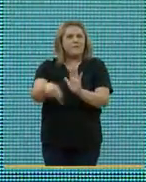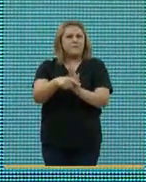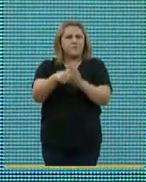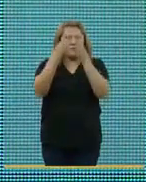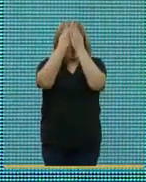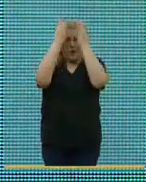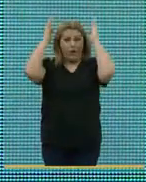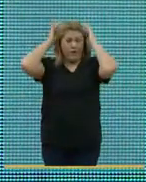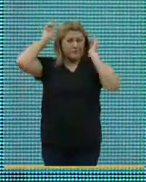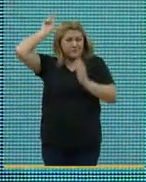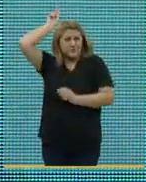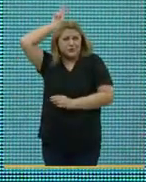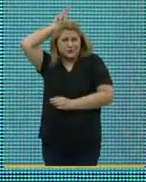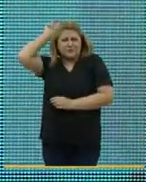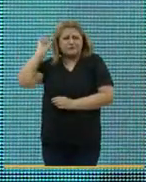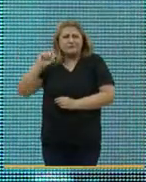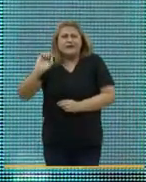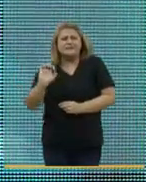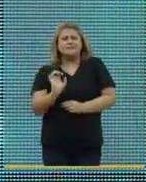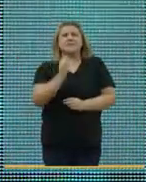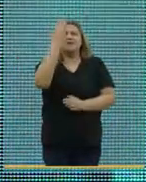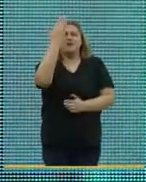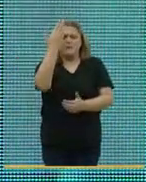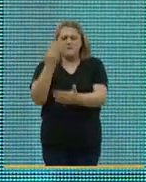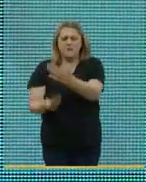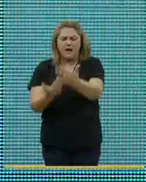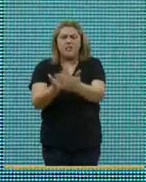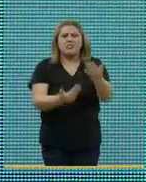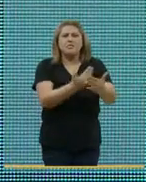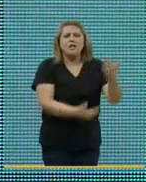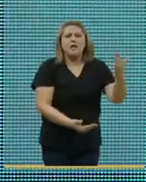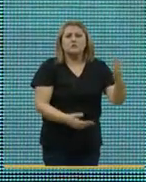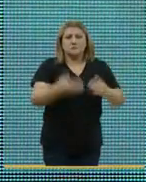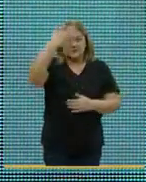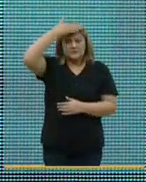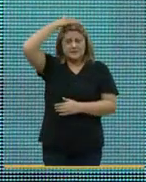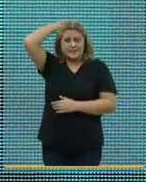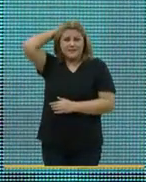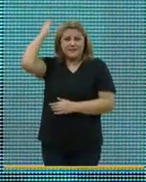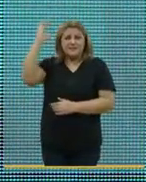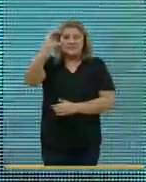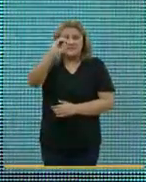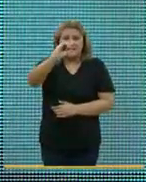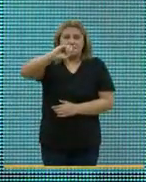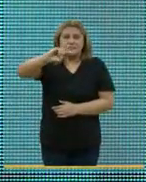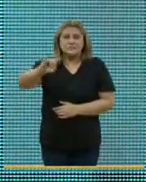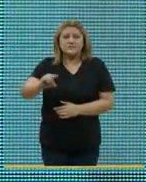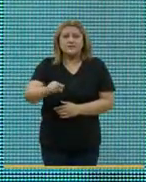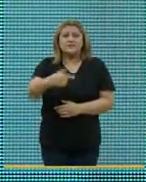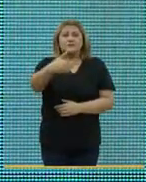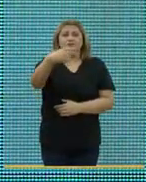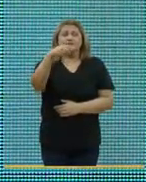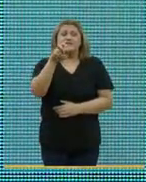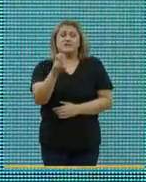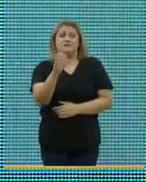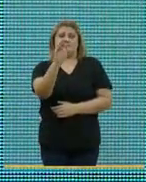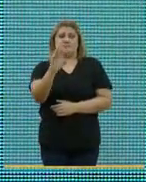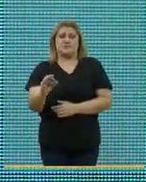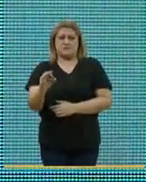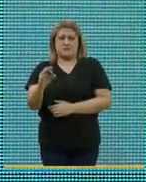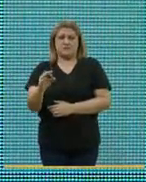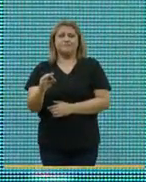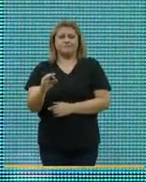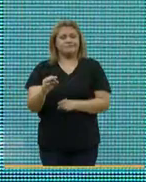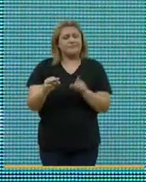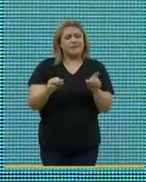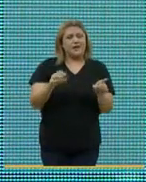0,20 por cento no governo temer apenas 4% no governo dilma quando em